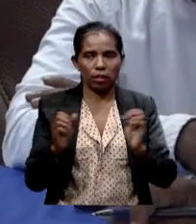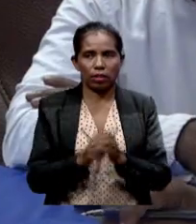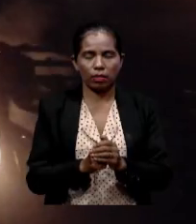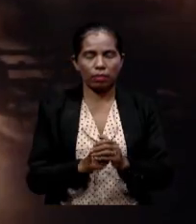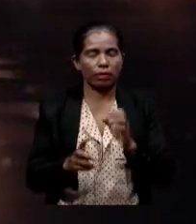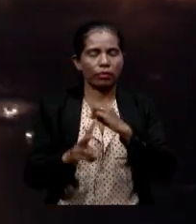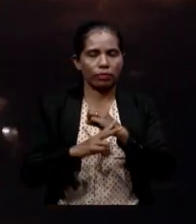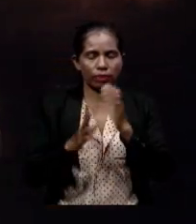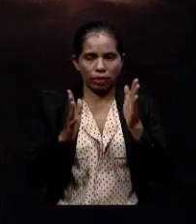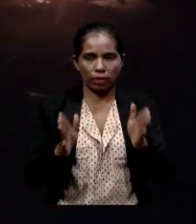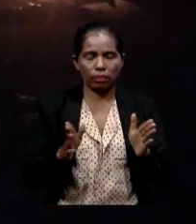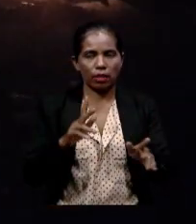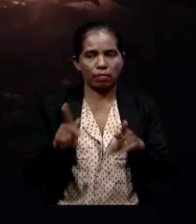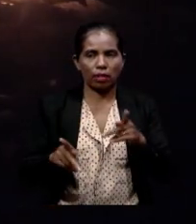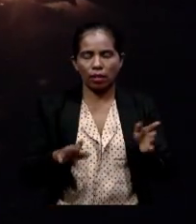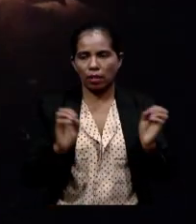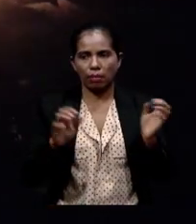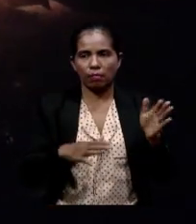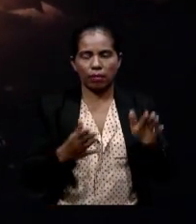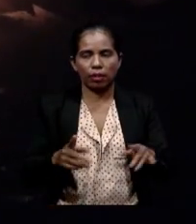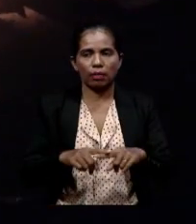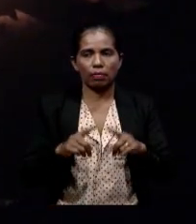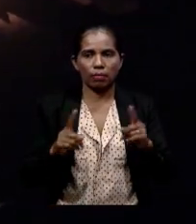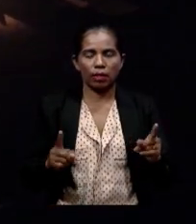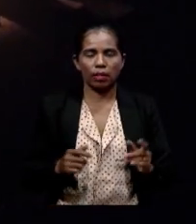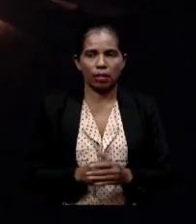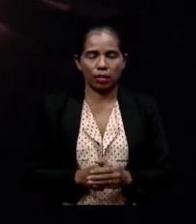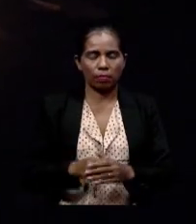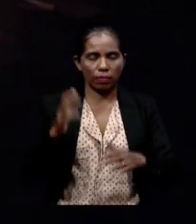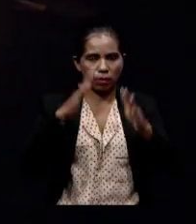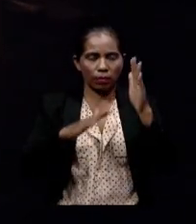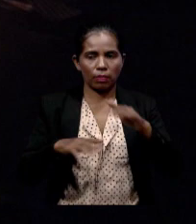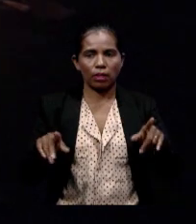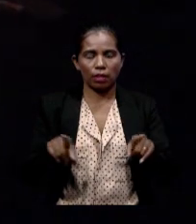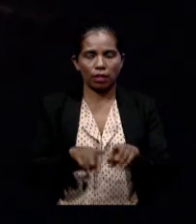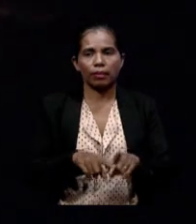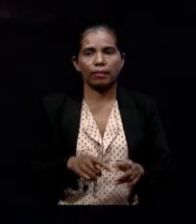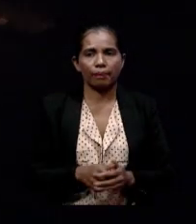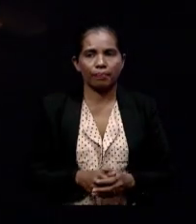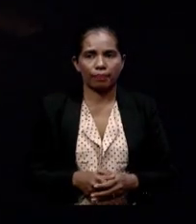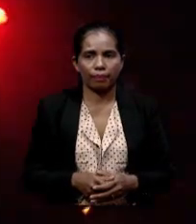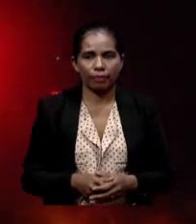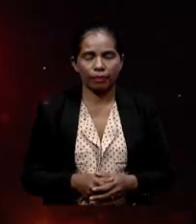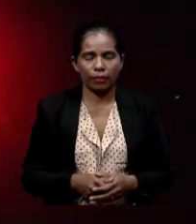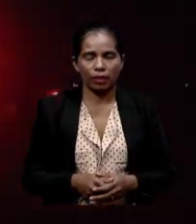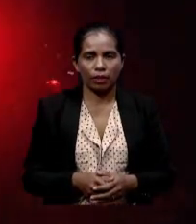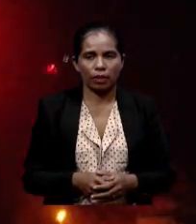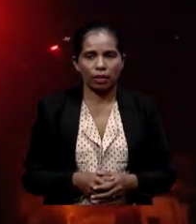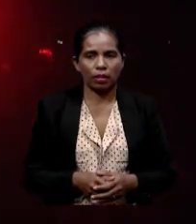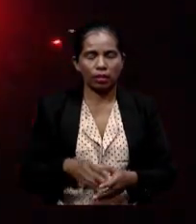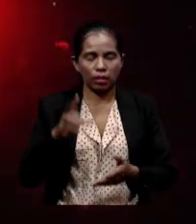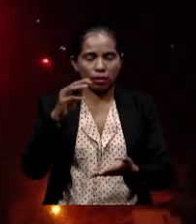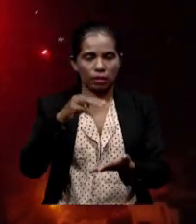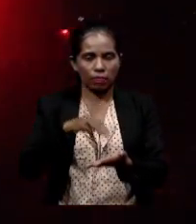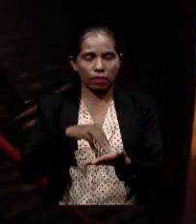vítima humano. Mas veio o acontecimento de né, sai moça lição boa tira, vai ter